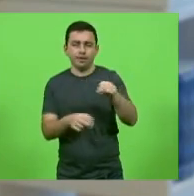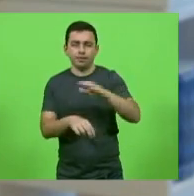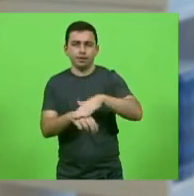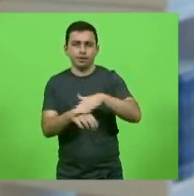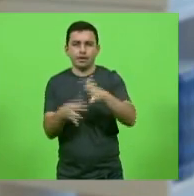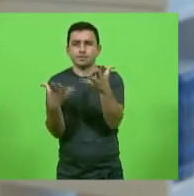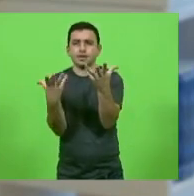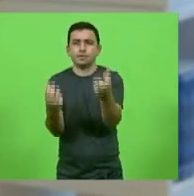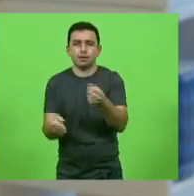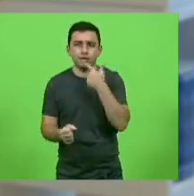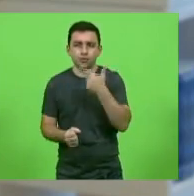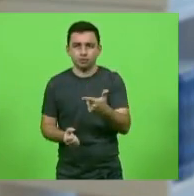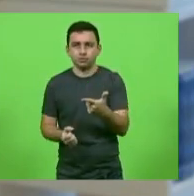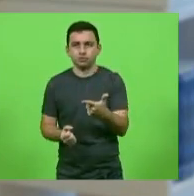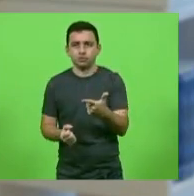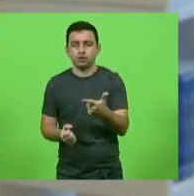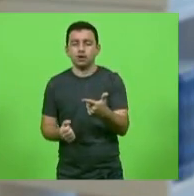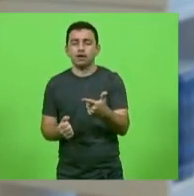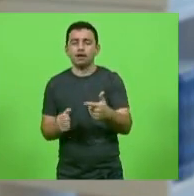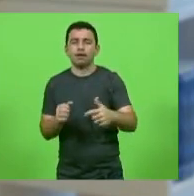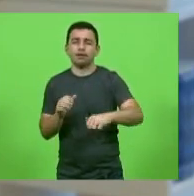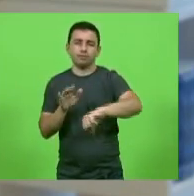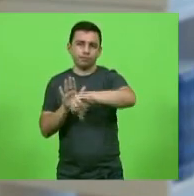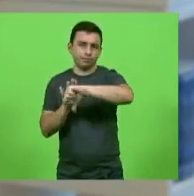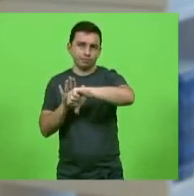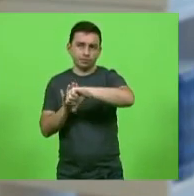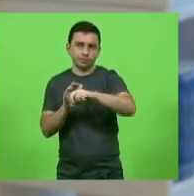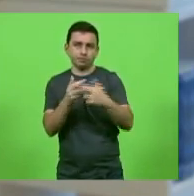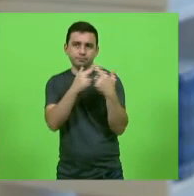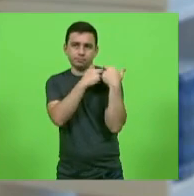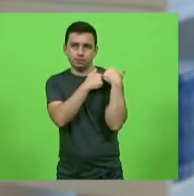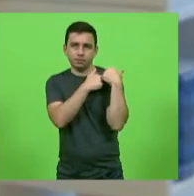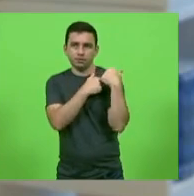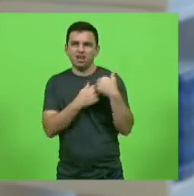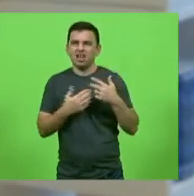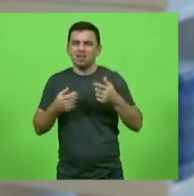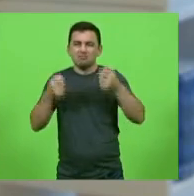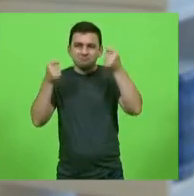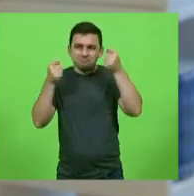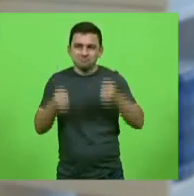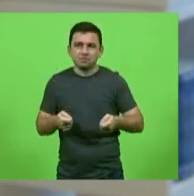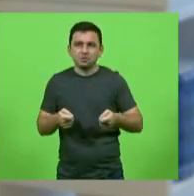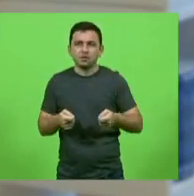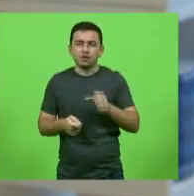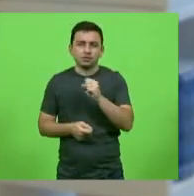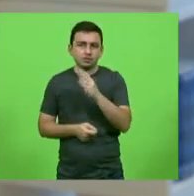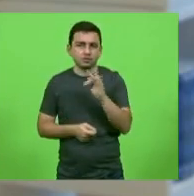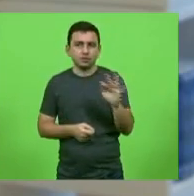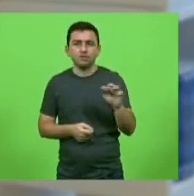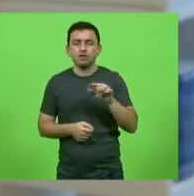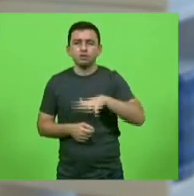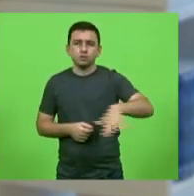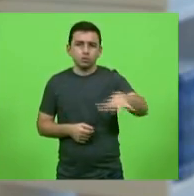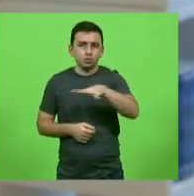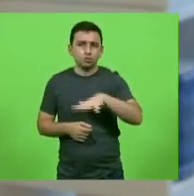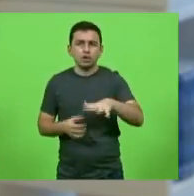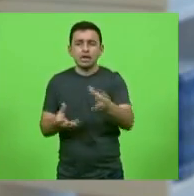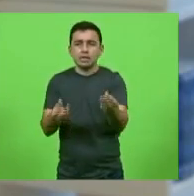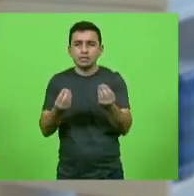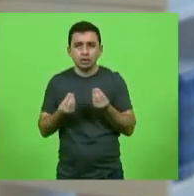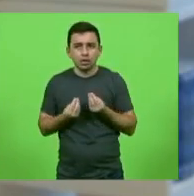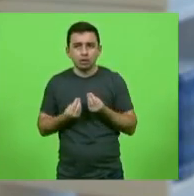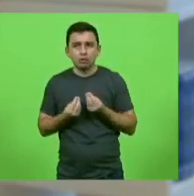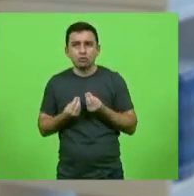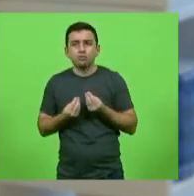crime de responsabilidade. A jurisprudência do Supremo Tribunal é firme no sentido de que, abro aspas, recebimento ou não de